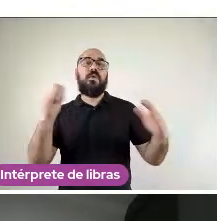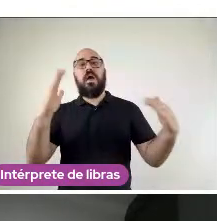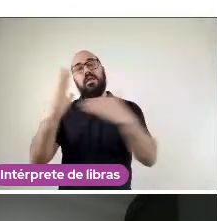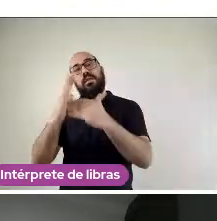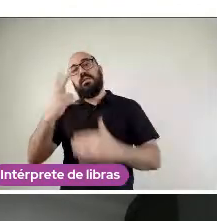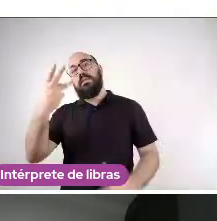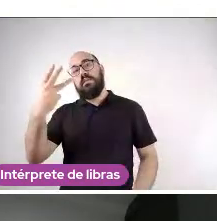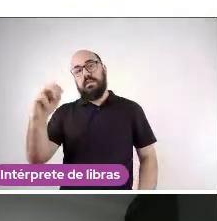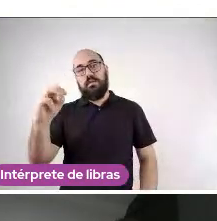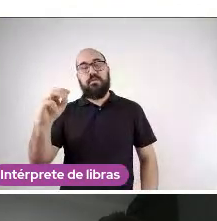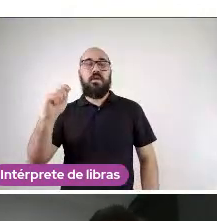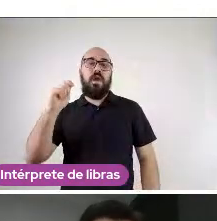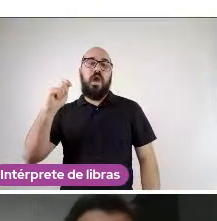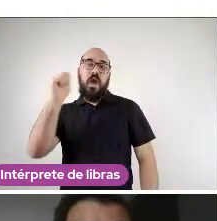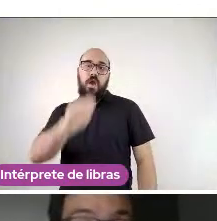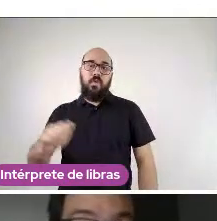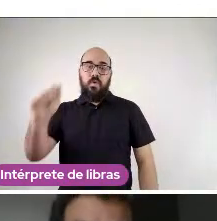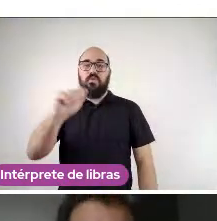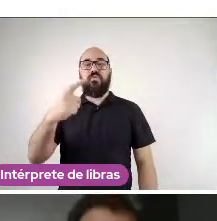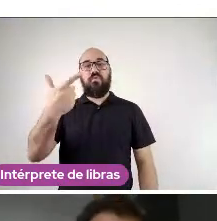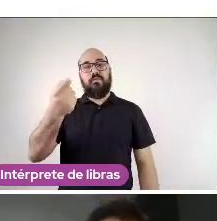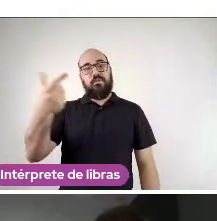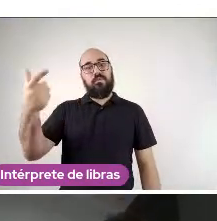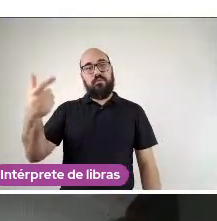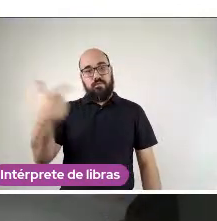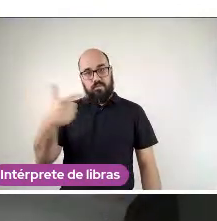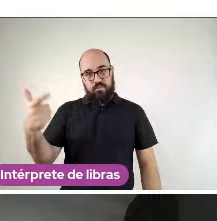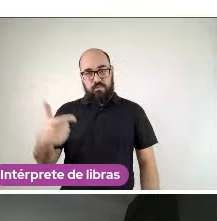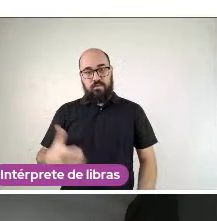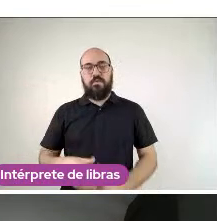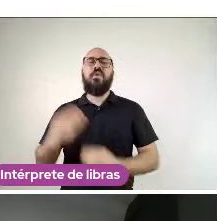2022. Como que se dá esse processo? Né?